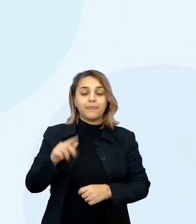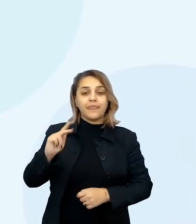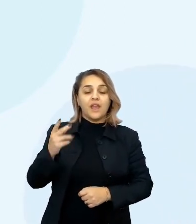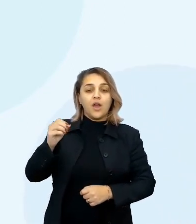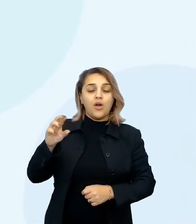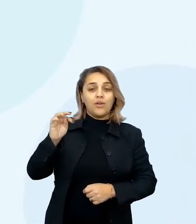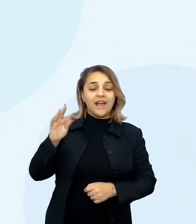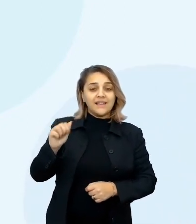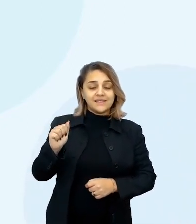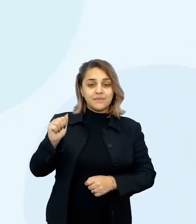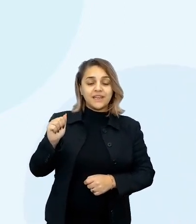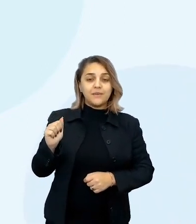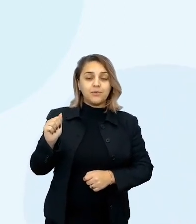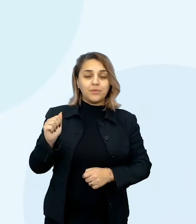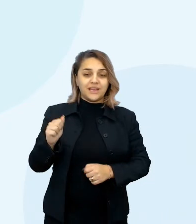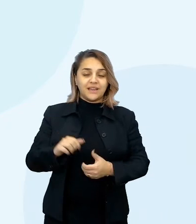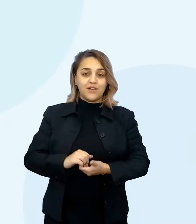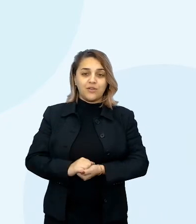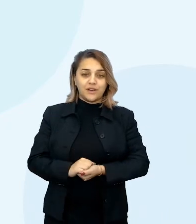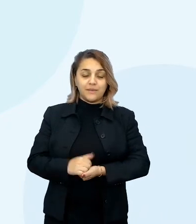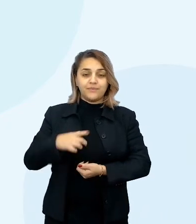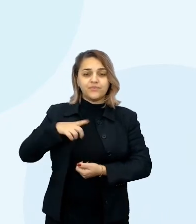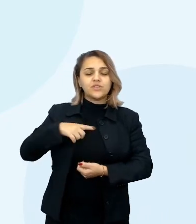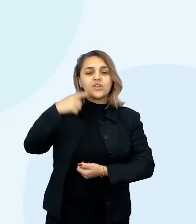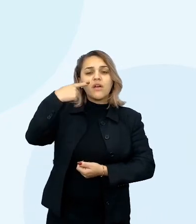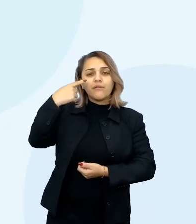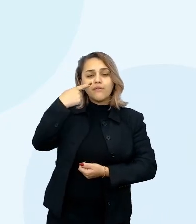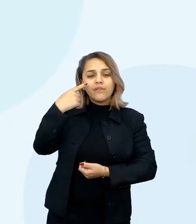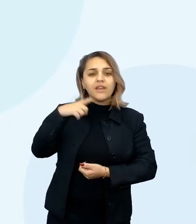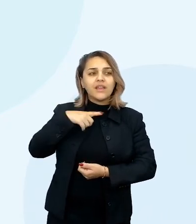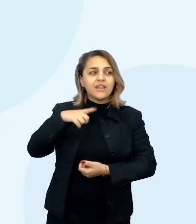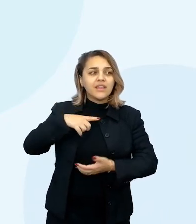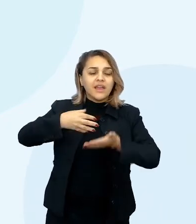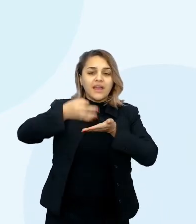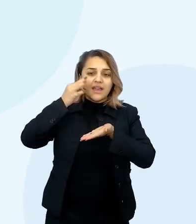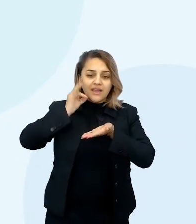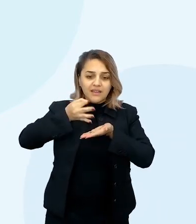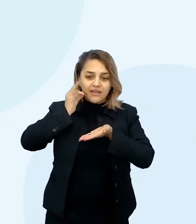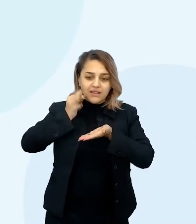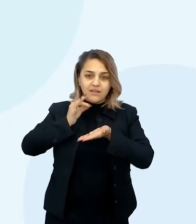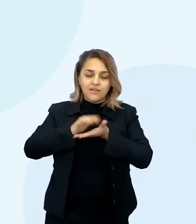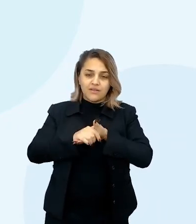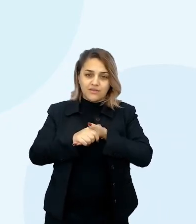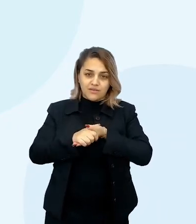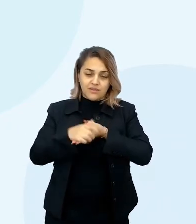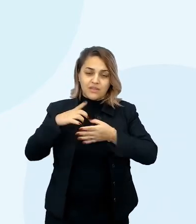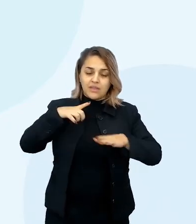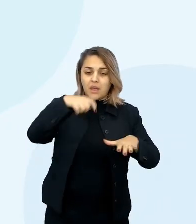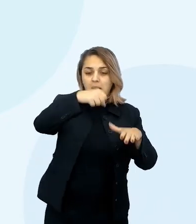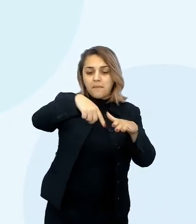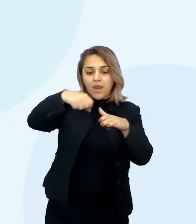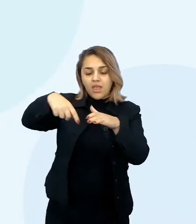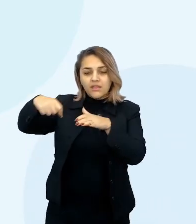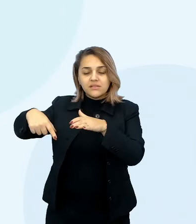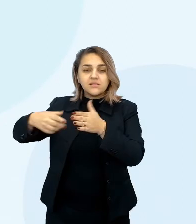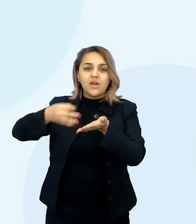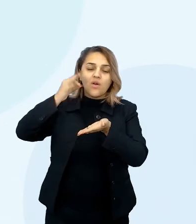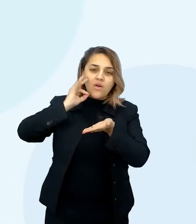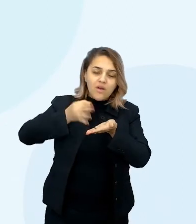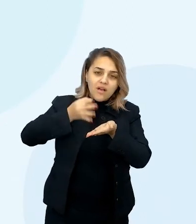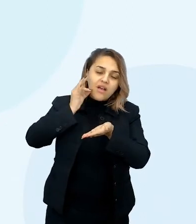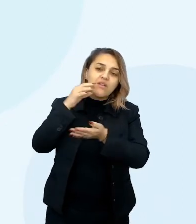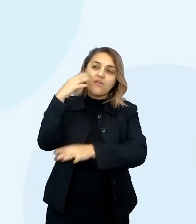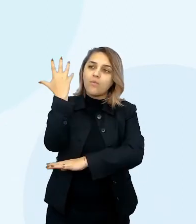aí plantações inteiras, por exemplo, de café, não é? Plantações de café queimadas, né? Uma